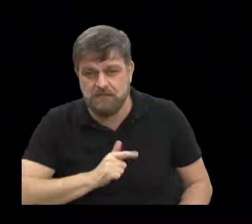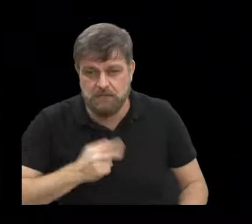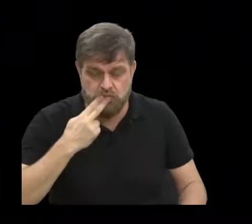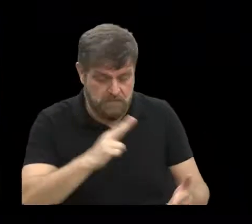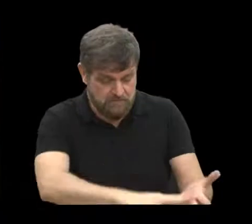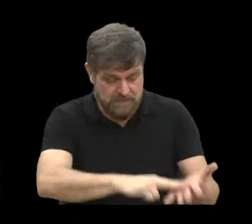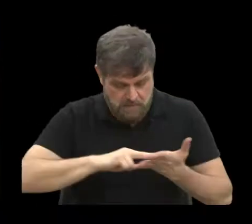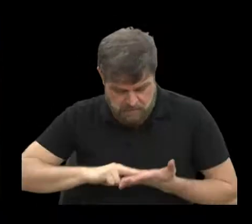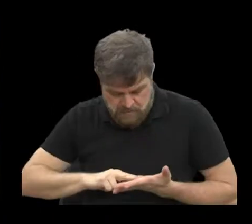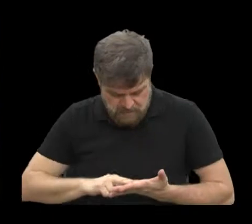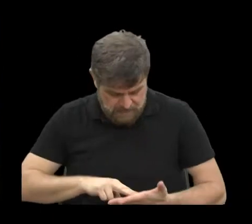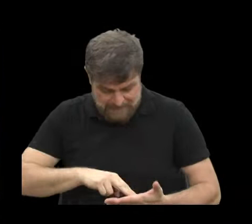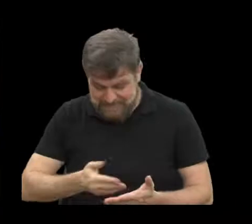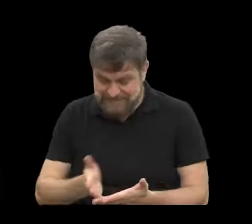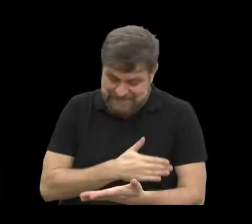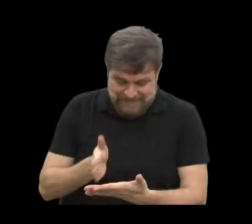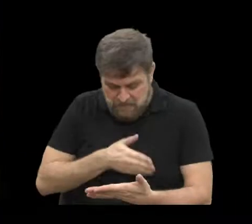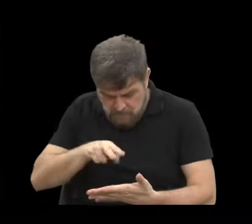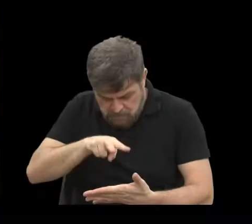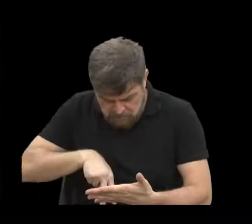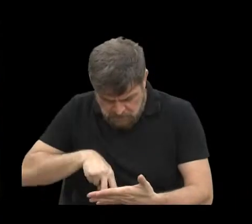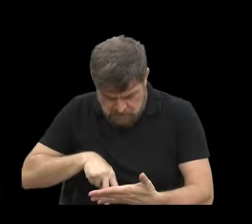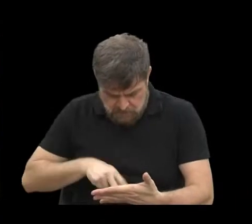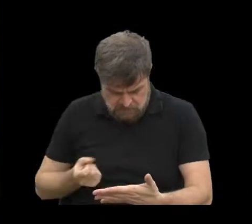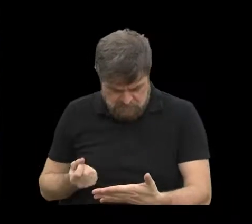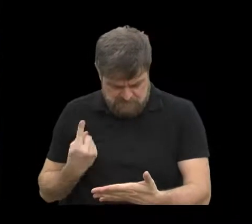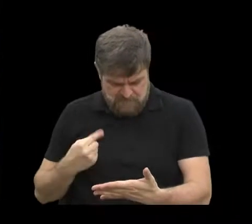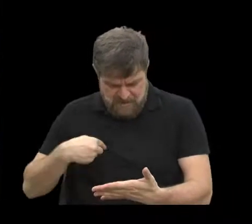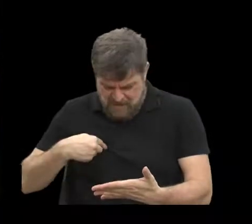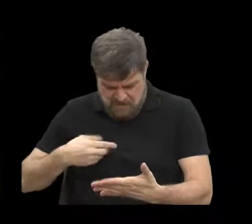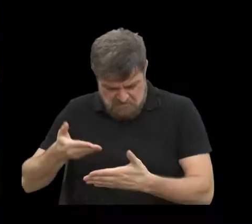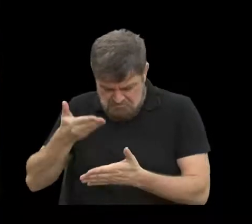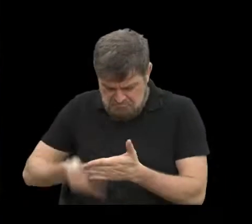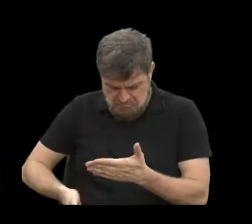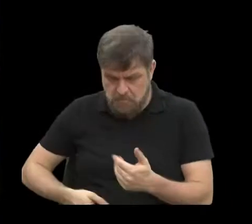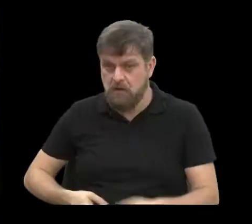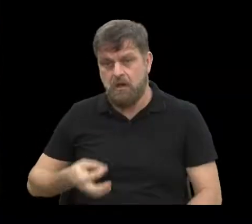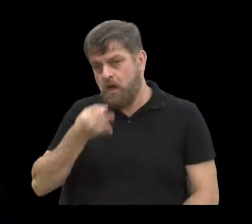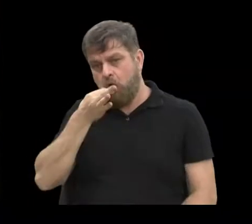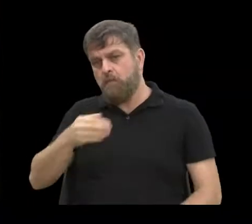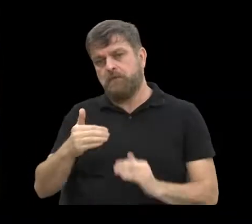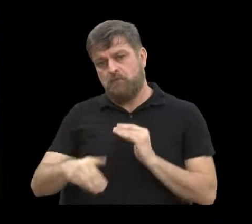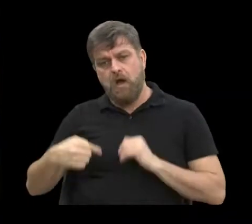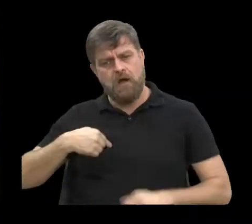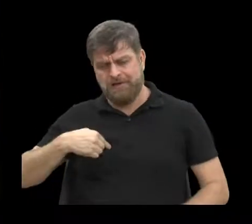cartinha com a resposta, ou foi até o INSS, soube do indeferimento, não concordou, acha